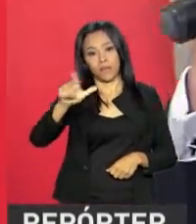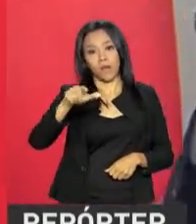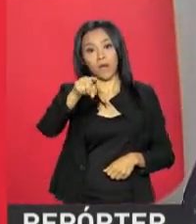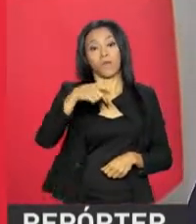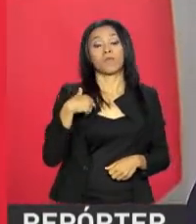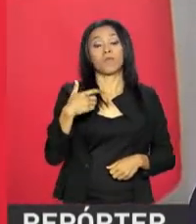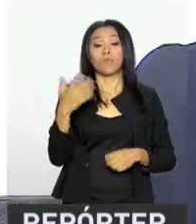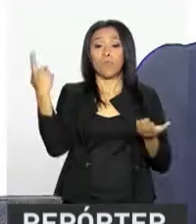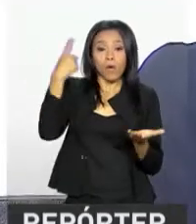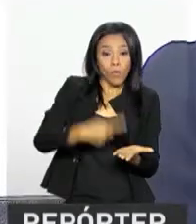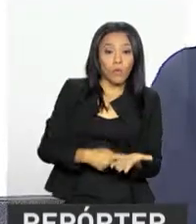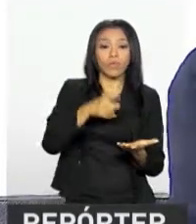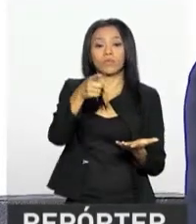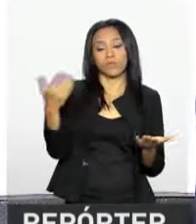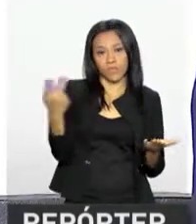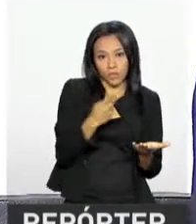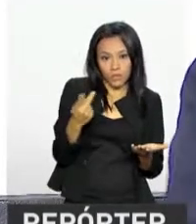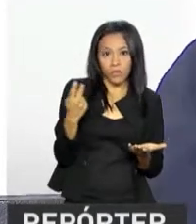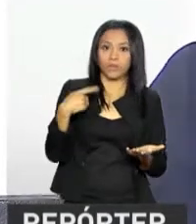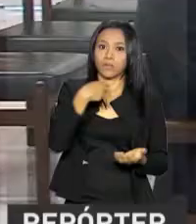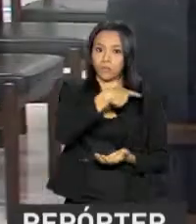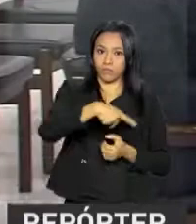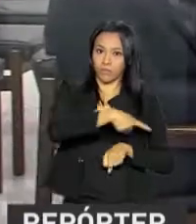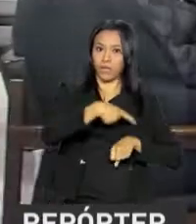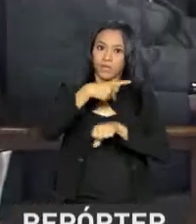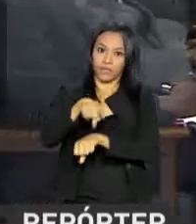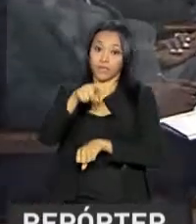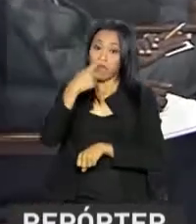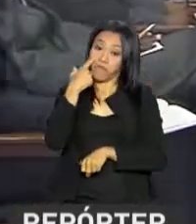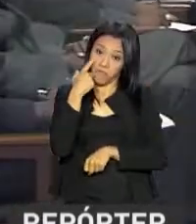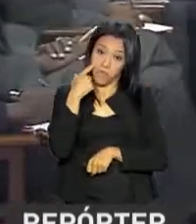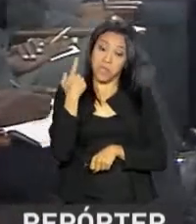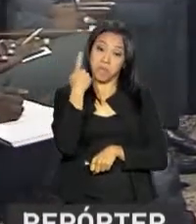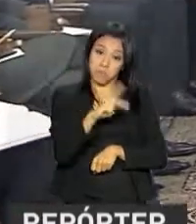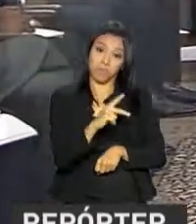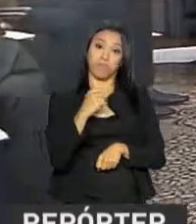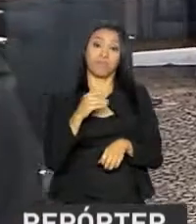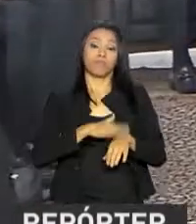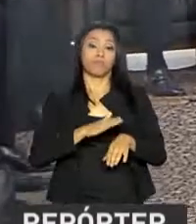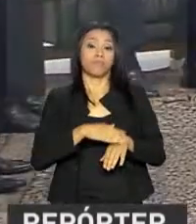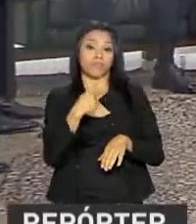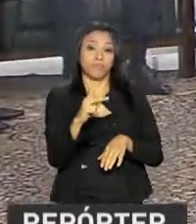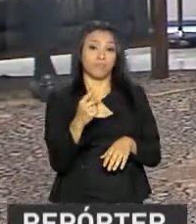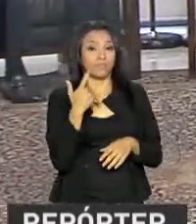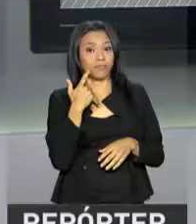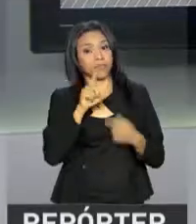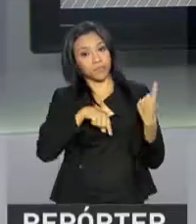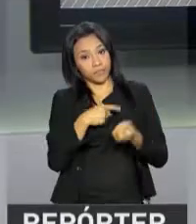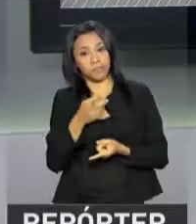facilitação de investimentos o primeiro ministro ficou consultar o ministério dos negócios estrangeiros